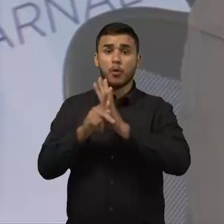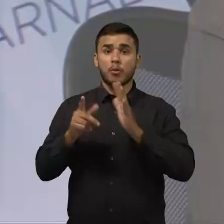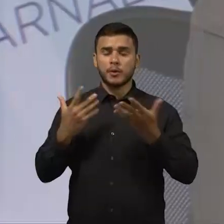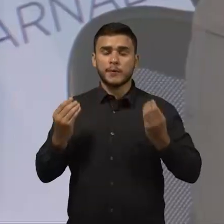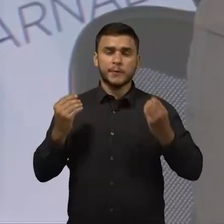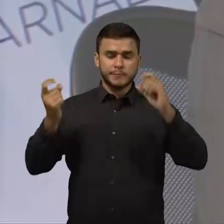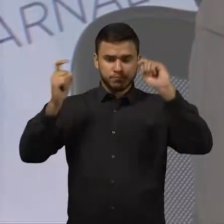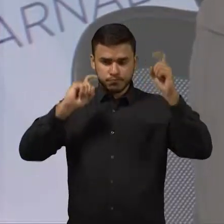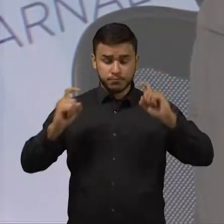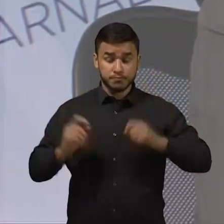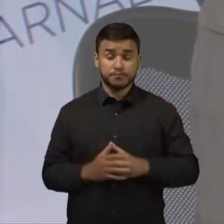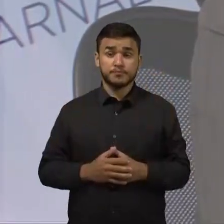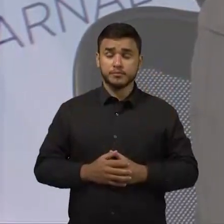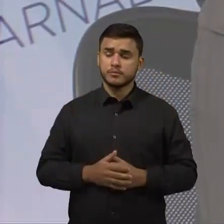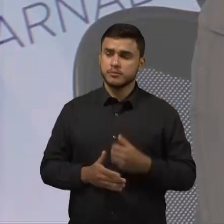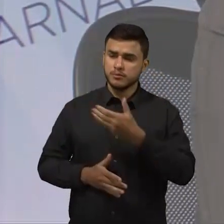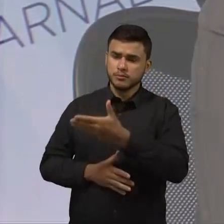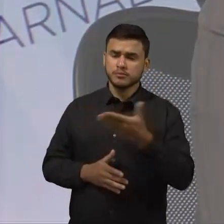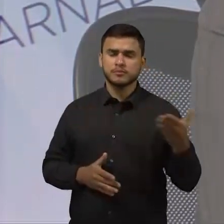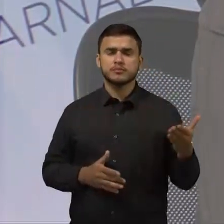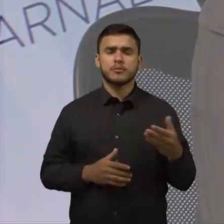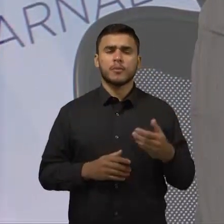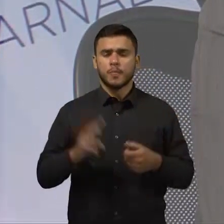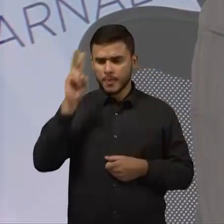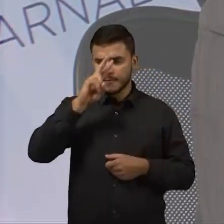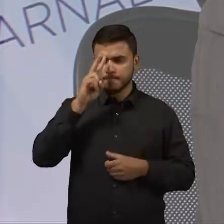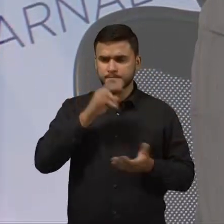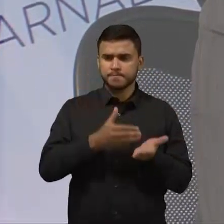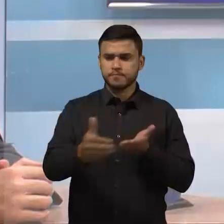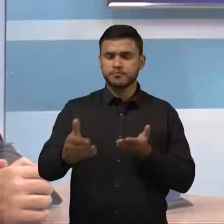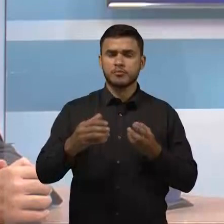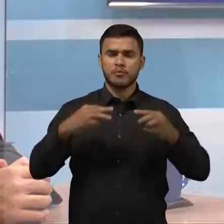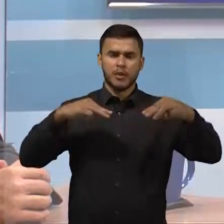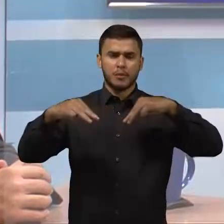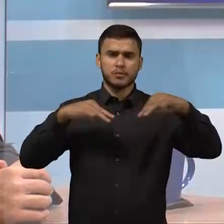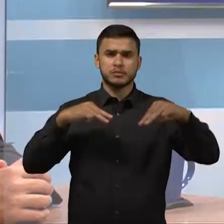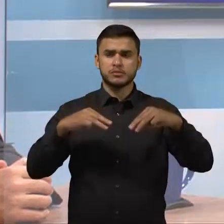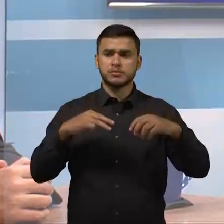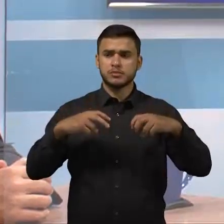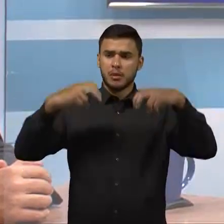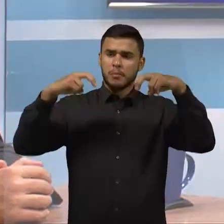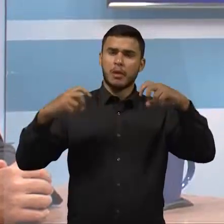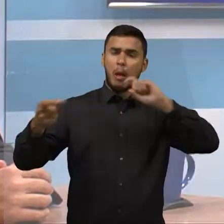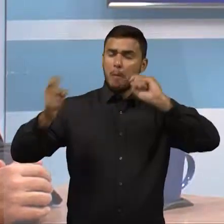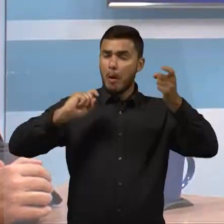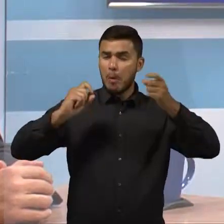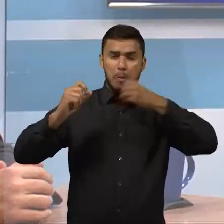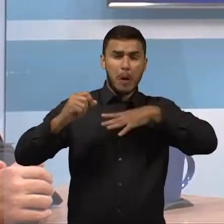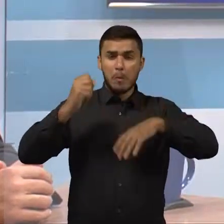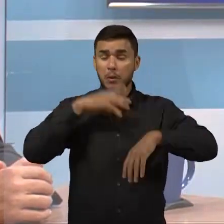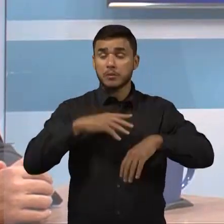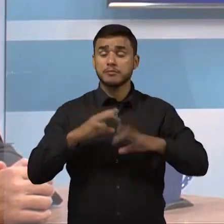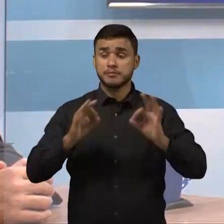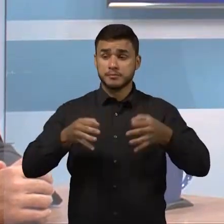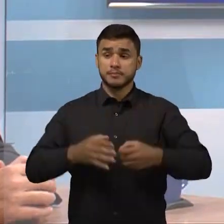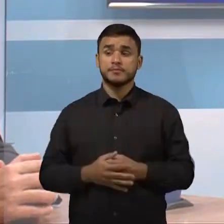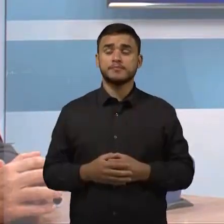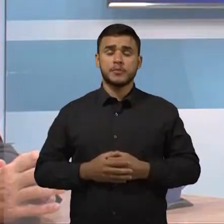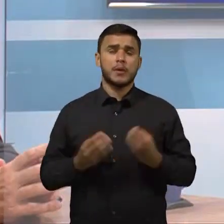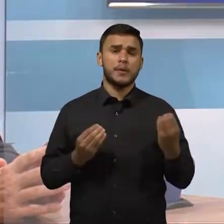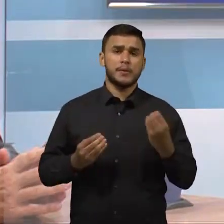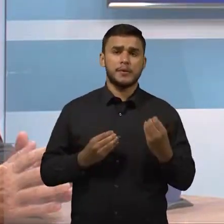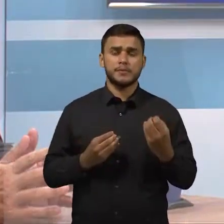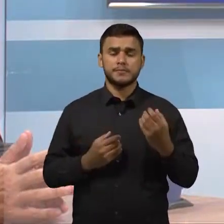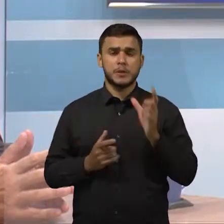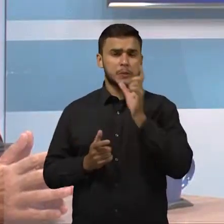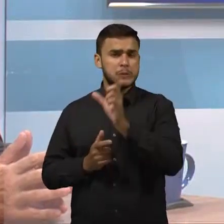discussão inócua entre os ministros, porque foram discutir, como disse, o sexo dos anjos. Então, para mim, isso é filigrana. A questão não era de mérito